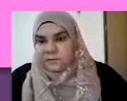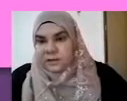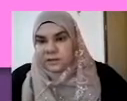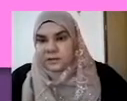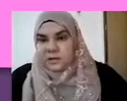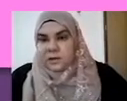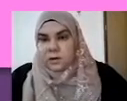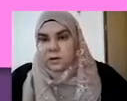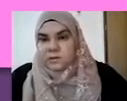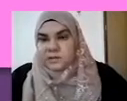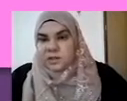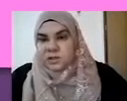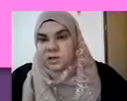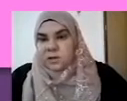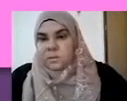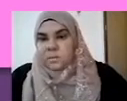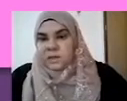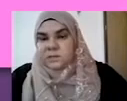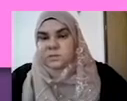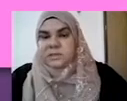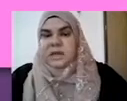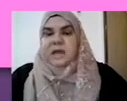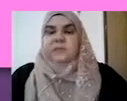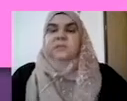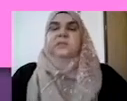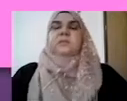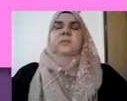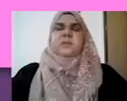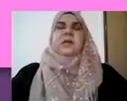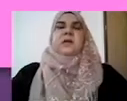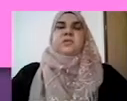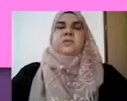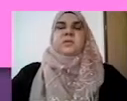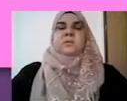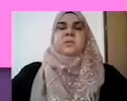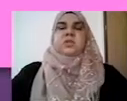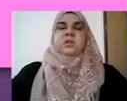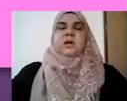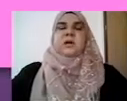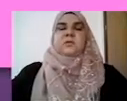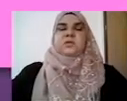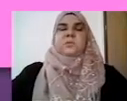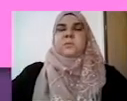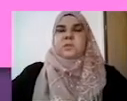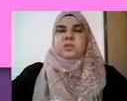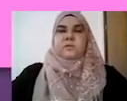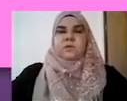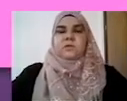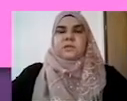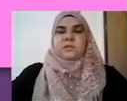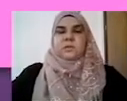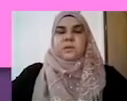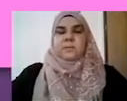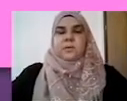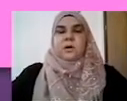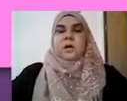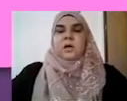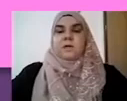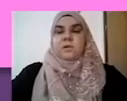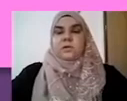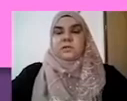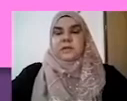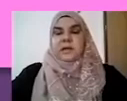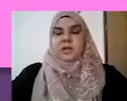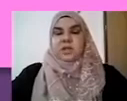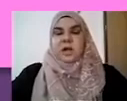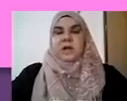e 90. Ou seja, mesmos lados de mesma medida, ângulos de mesma medida, eu vou conseguir sobrepor, eu